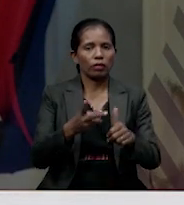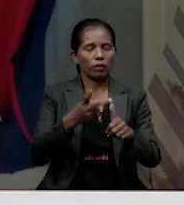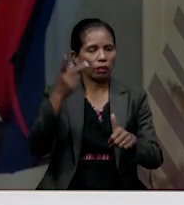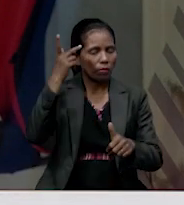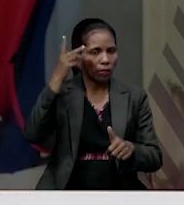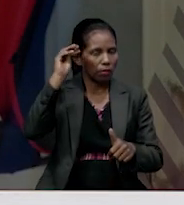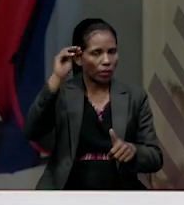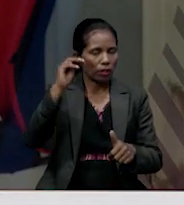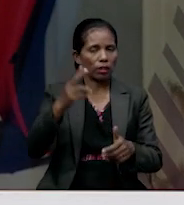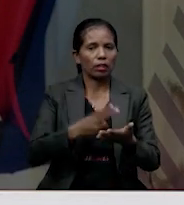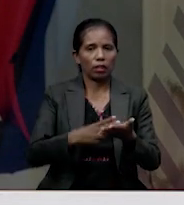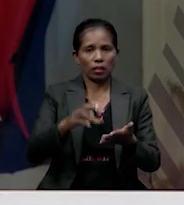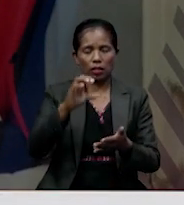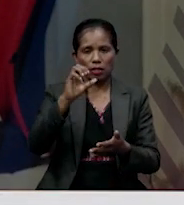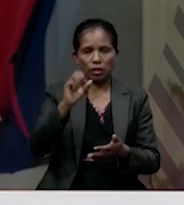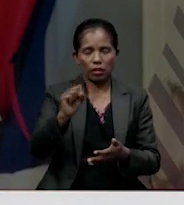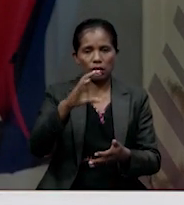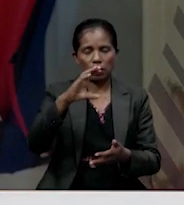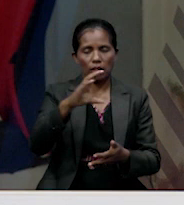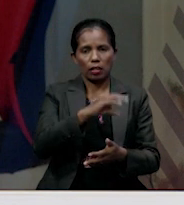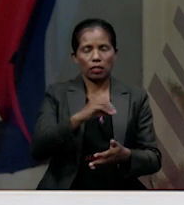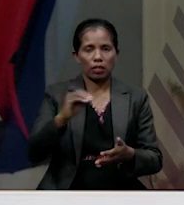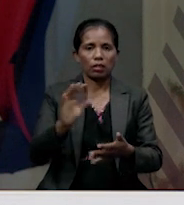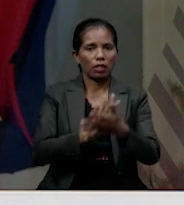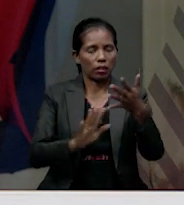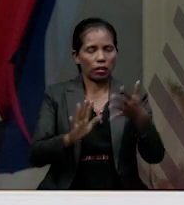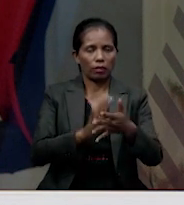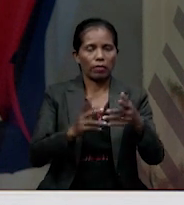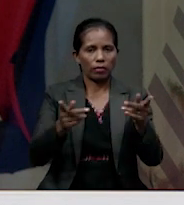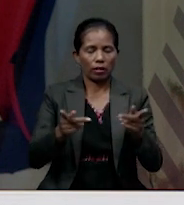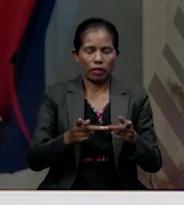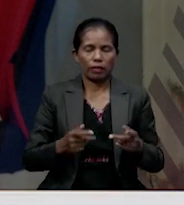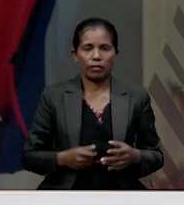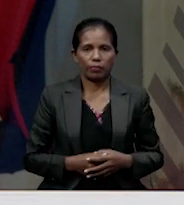Vice-Primeiro-Ministro Santa Sé lança Centro Fraternidade Humana.